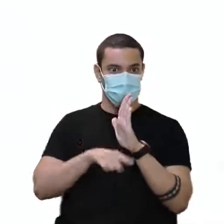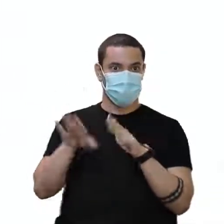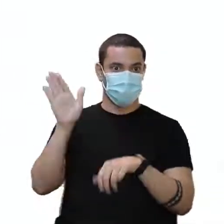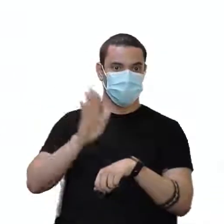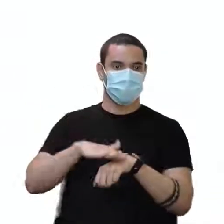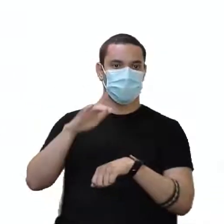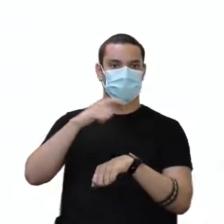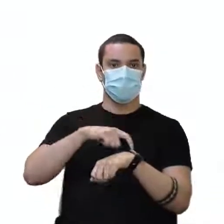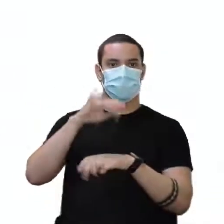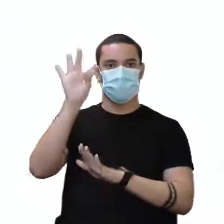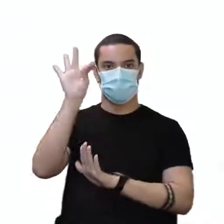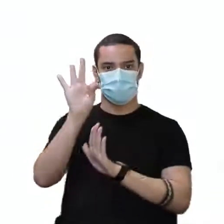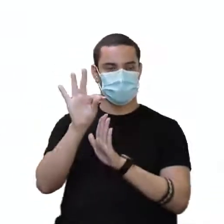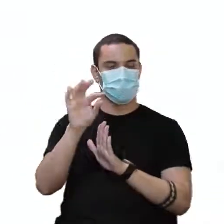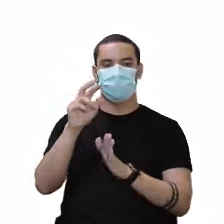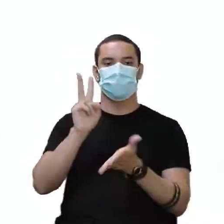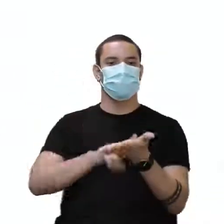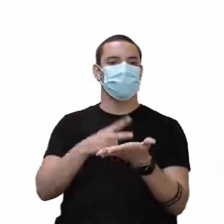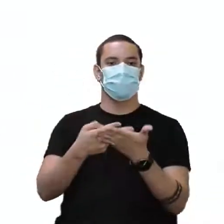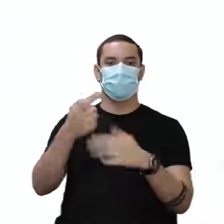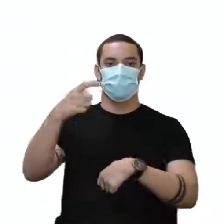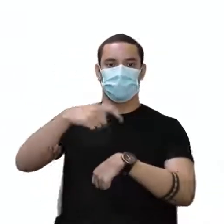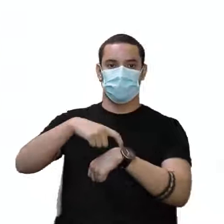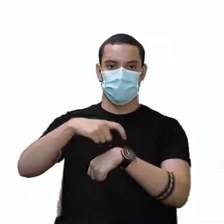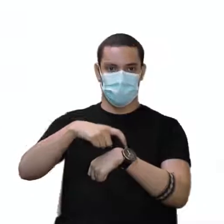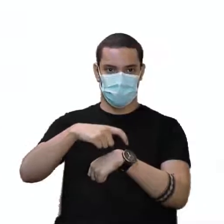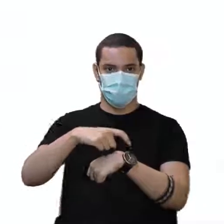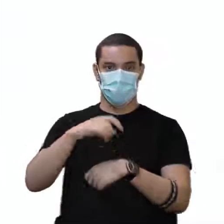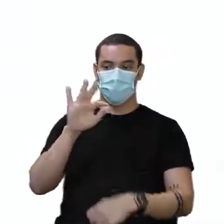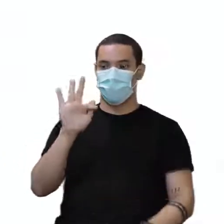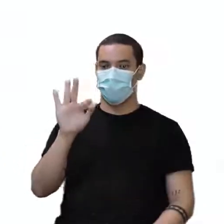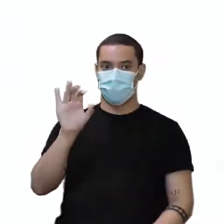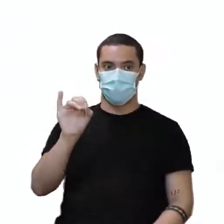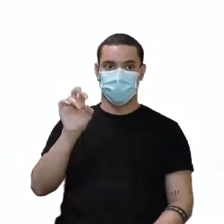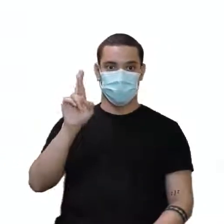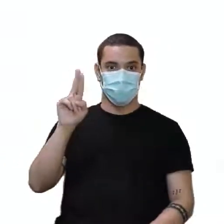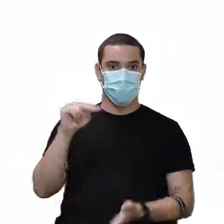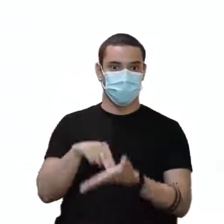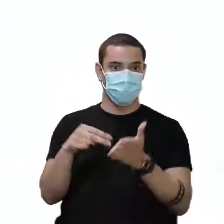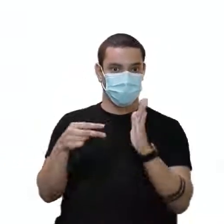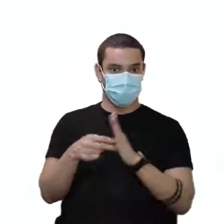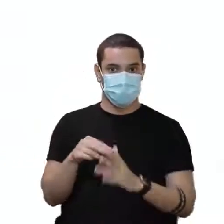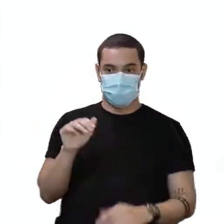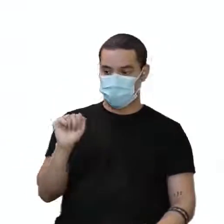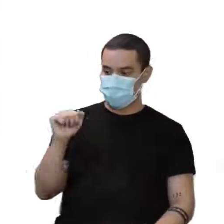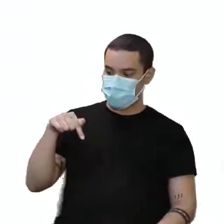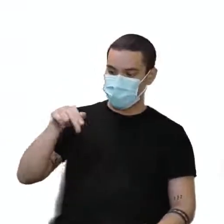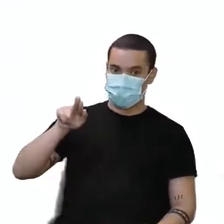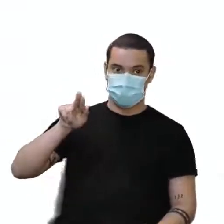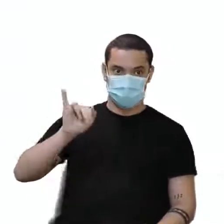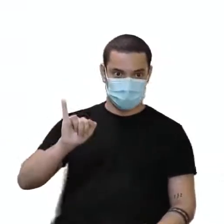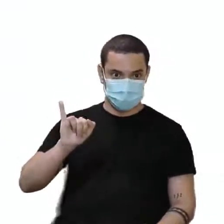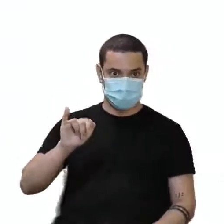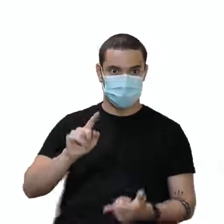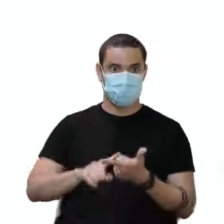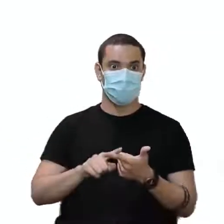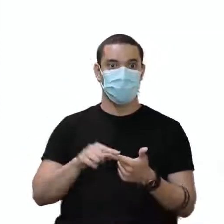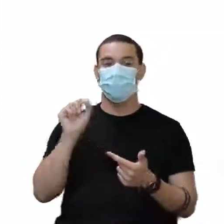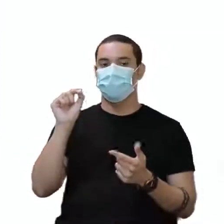de tempo. Então, esse meu for, ele significa aqui no presente perfeito,